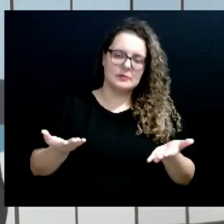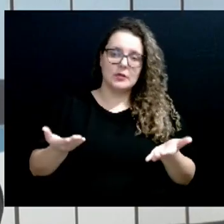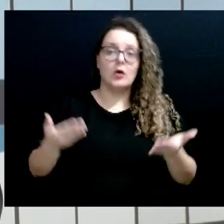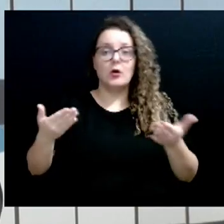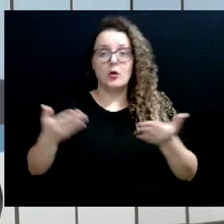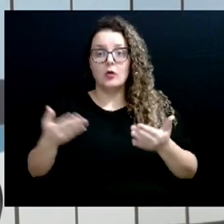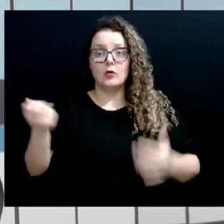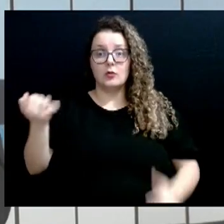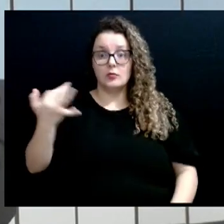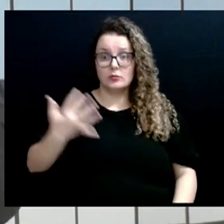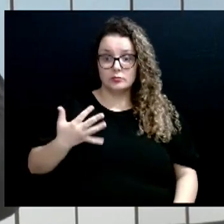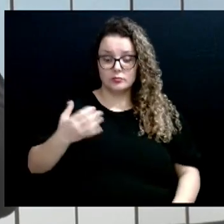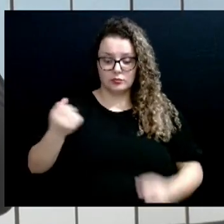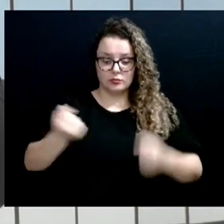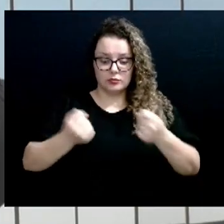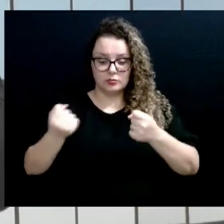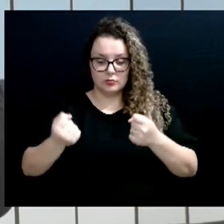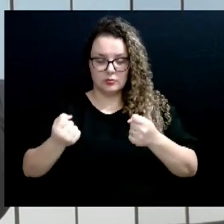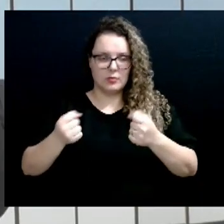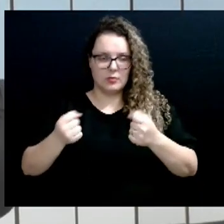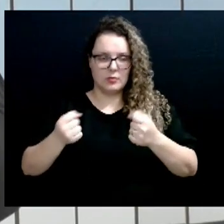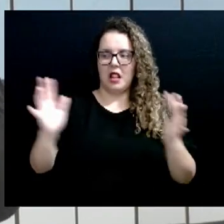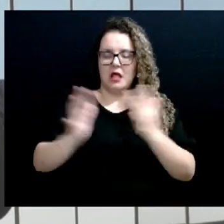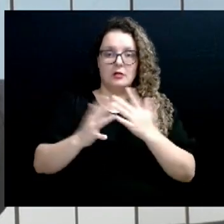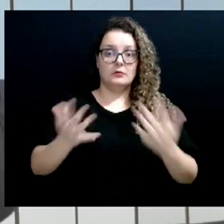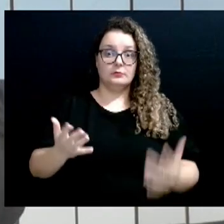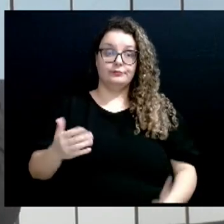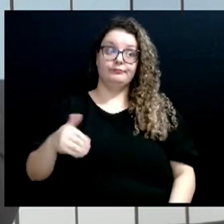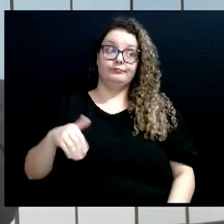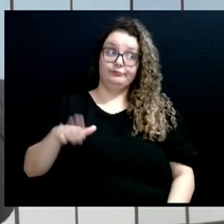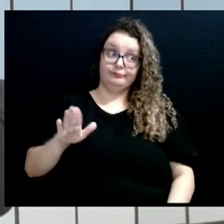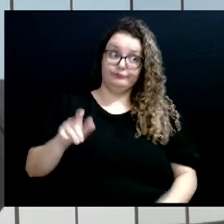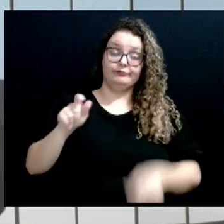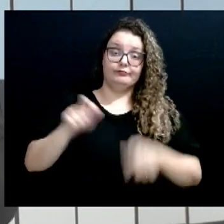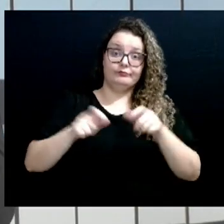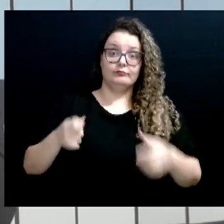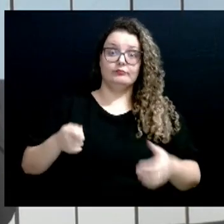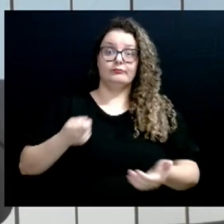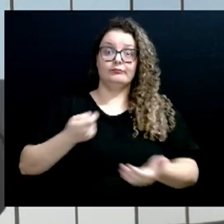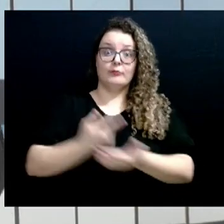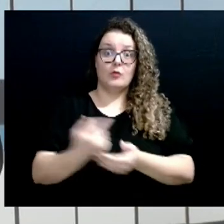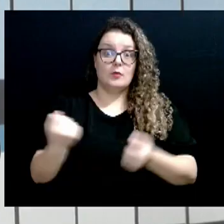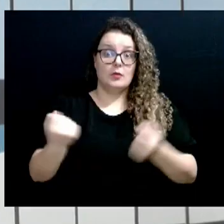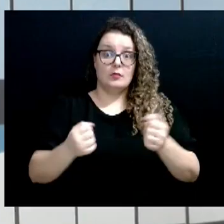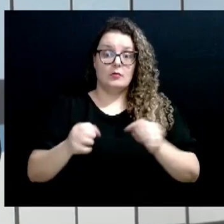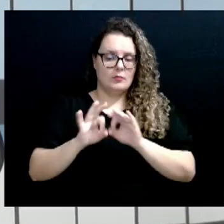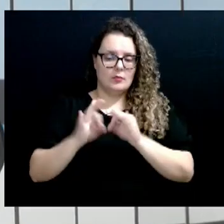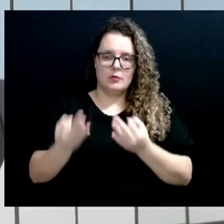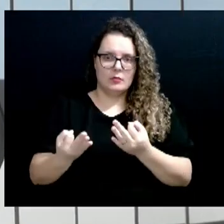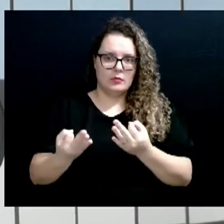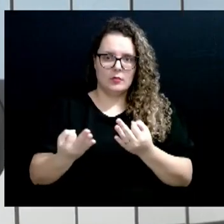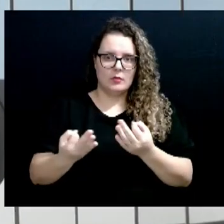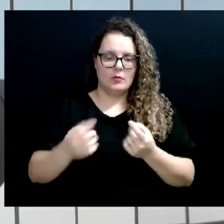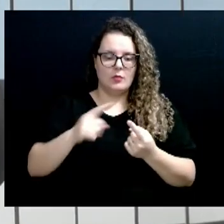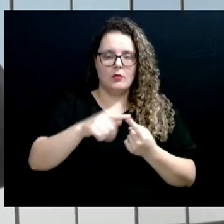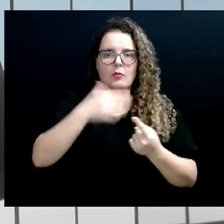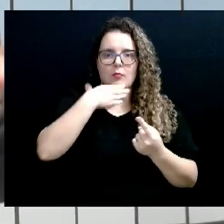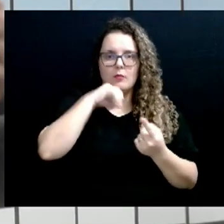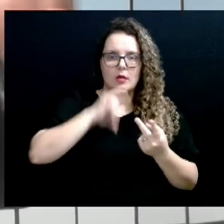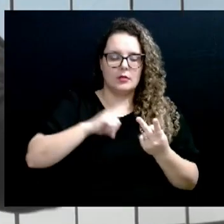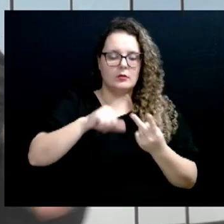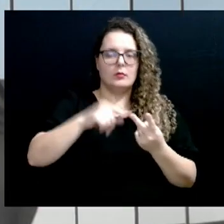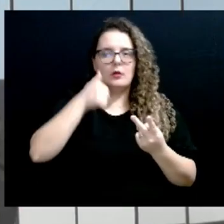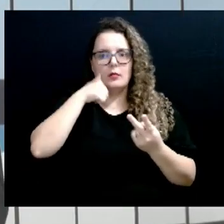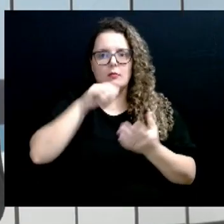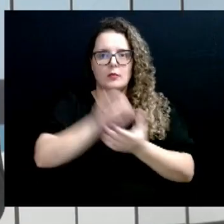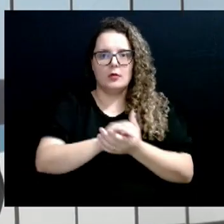carro, de vias, de gente, e cada vez, né, as pessoas estão comprando mais carro. Você vai ver uma família hoje, o pai tem um carro, a mulher tem um carro, os filhos, cada um tem